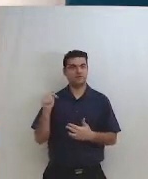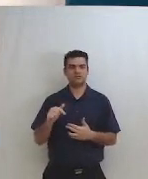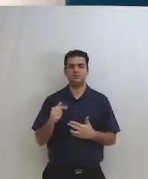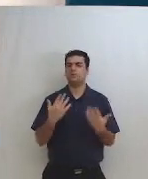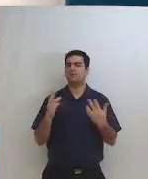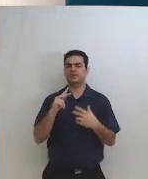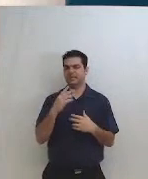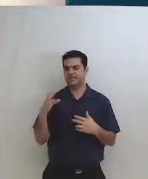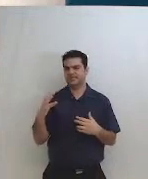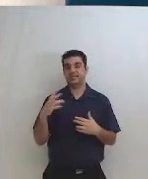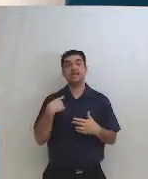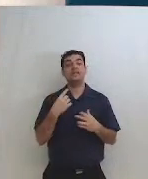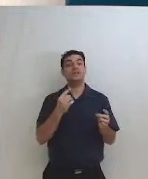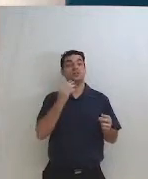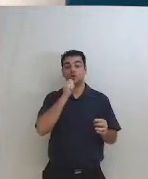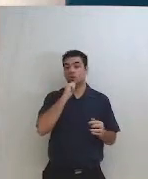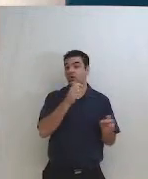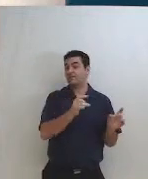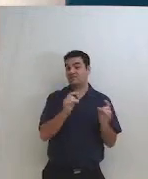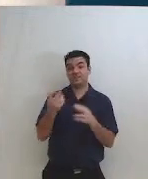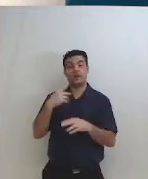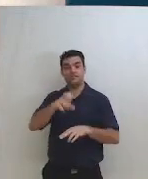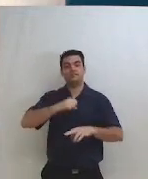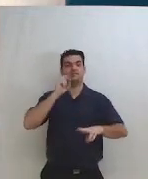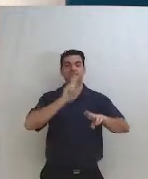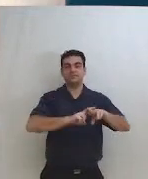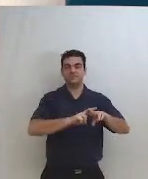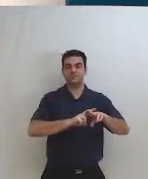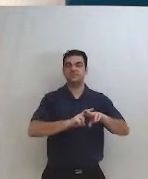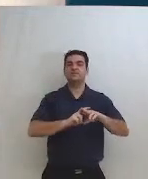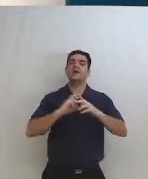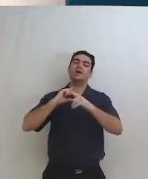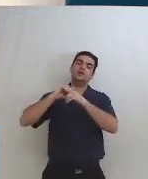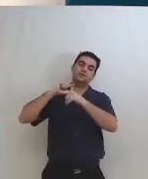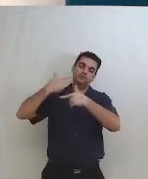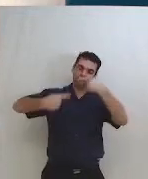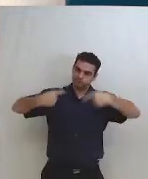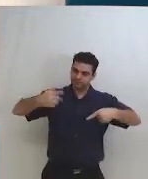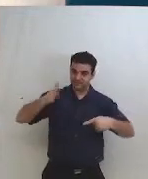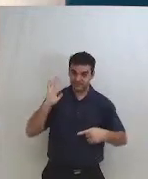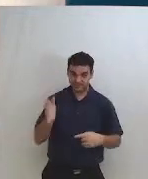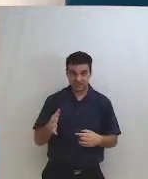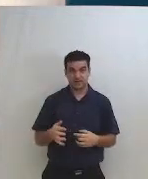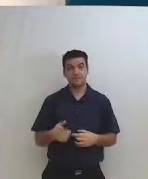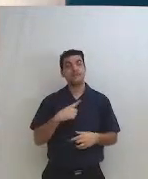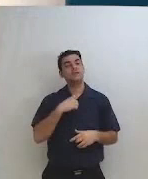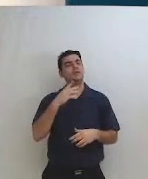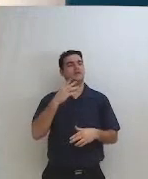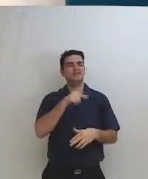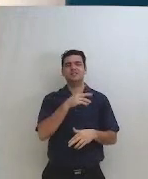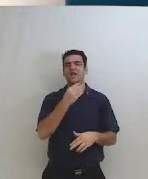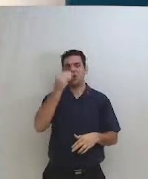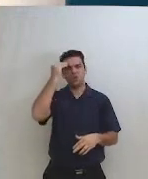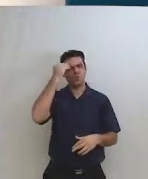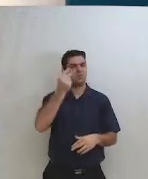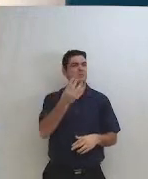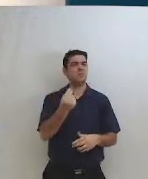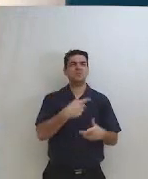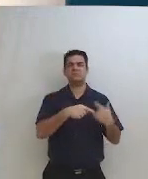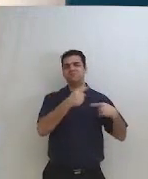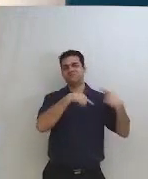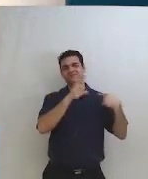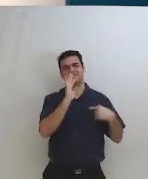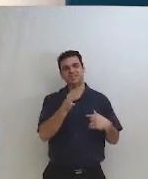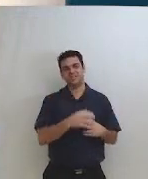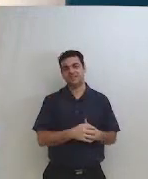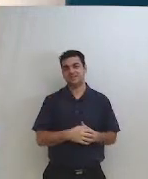tráfico de drogas, prisão preventiva, contraditório prévio, desnecessidade, precedentes, inevidência de constrangimento legal. Não há falar